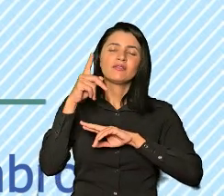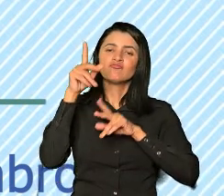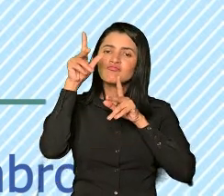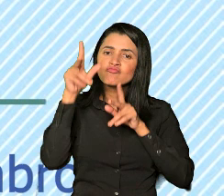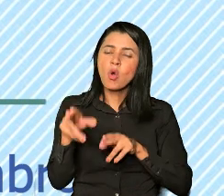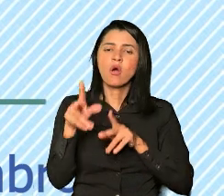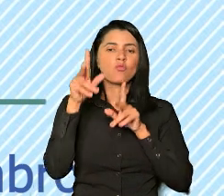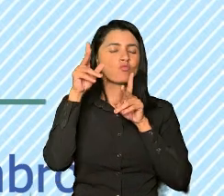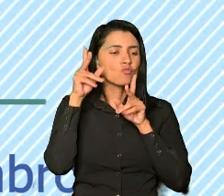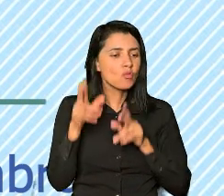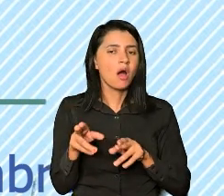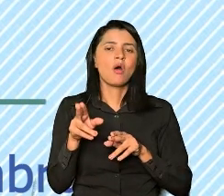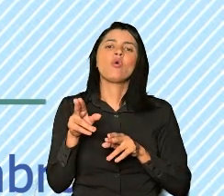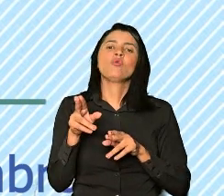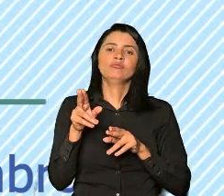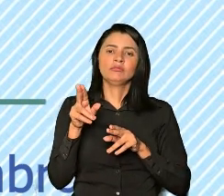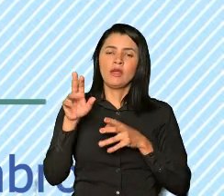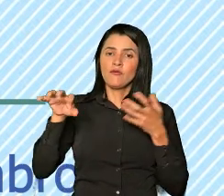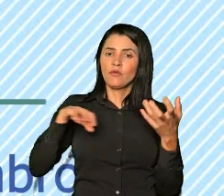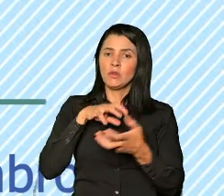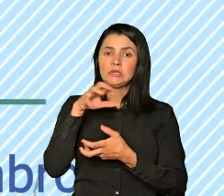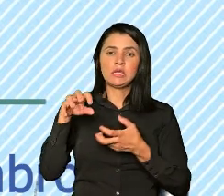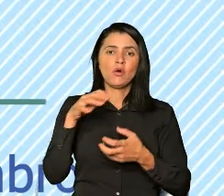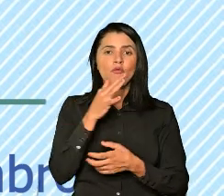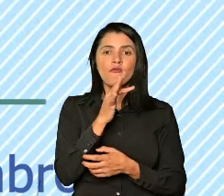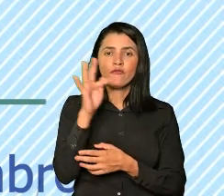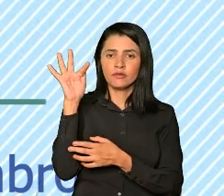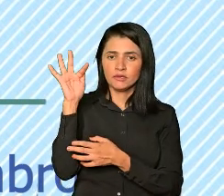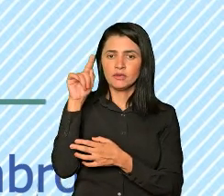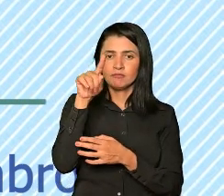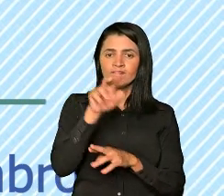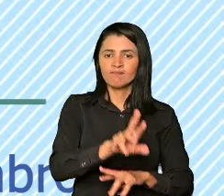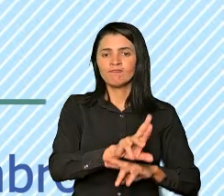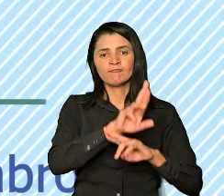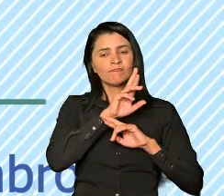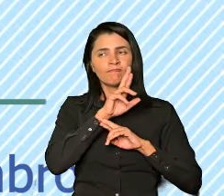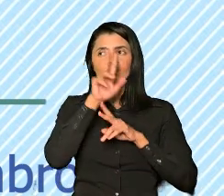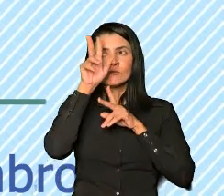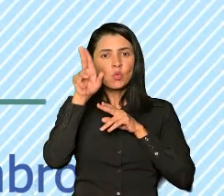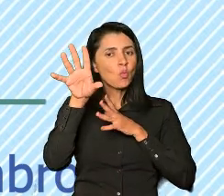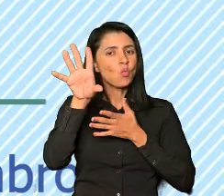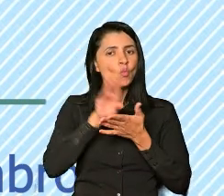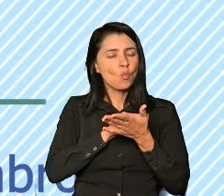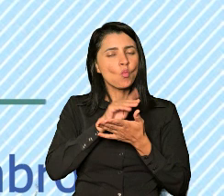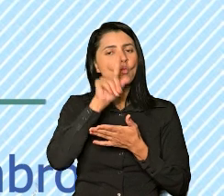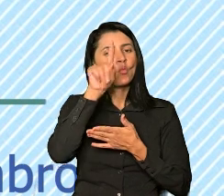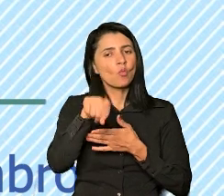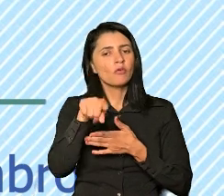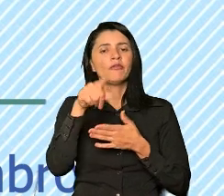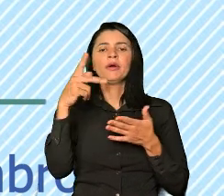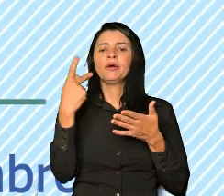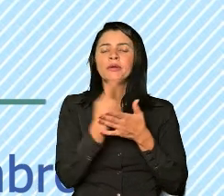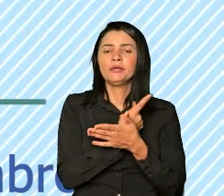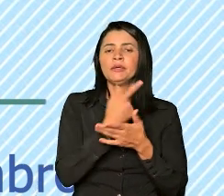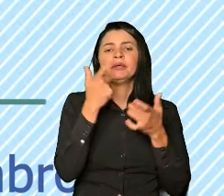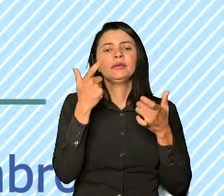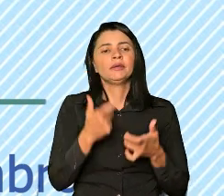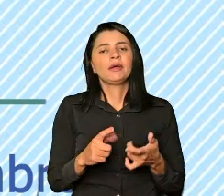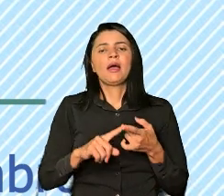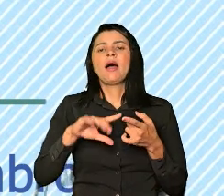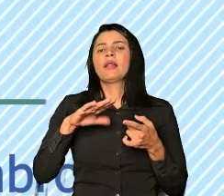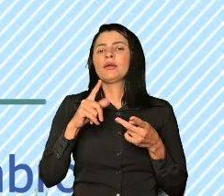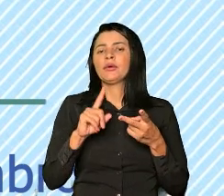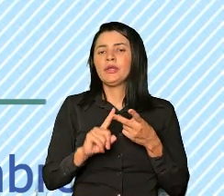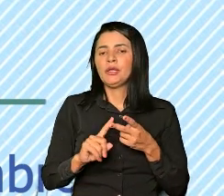icônica da Revolução Francesa, né? E essa representação icônica, ela vai se dar em bustos, em alegorias,